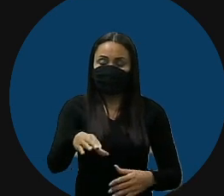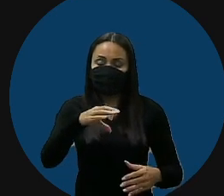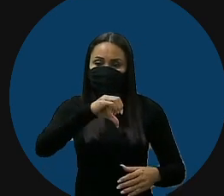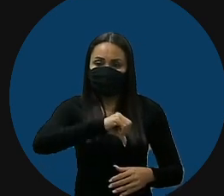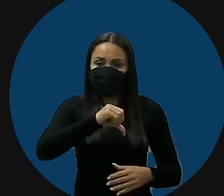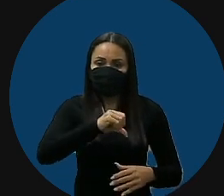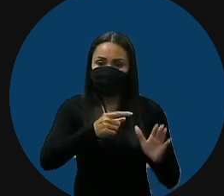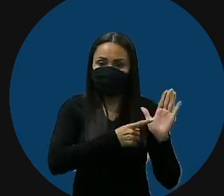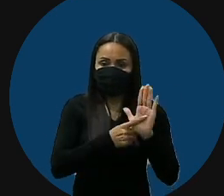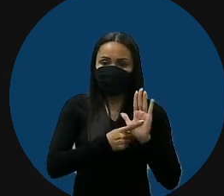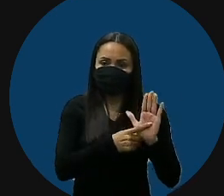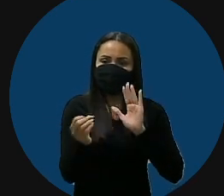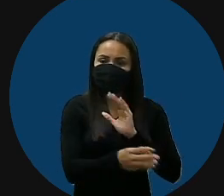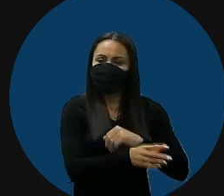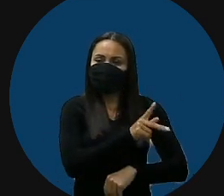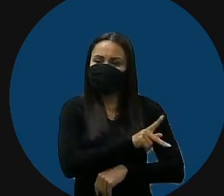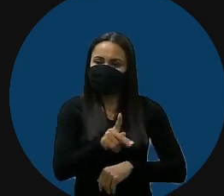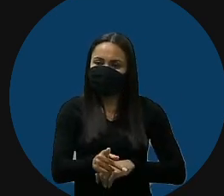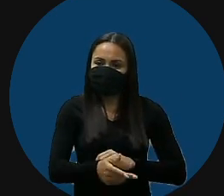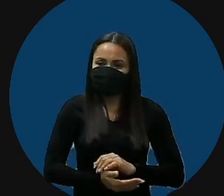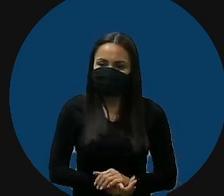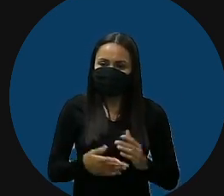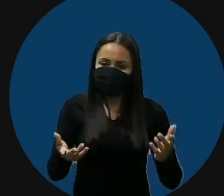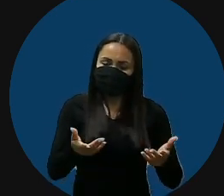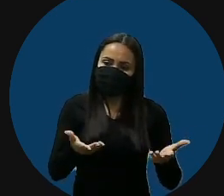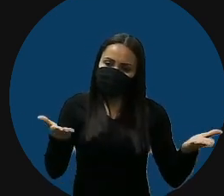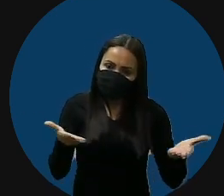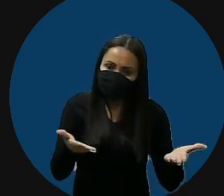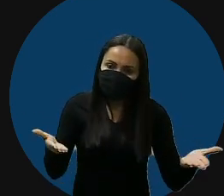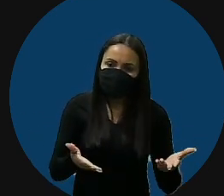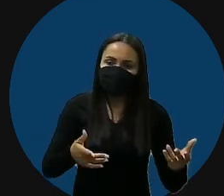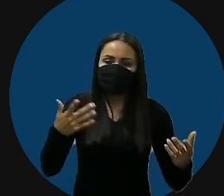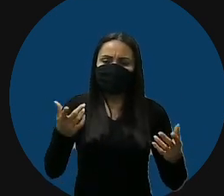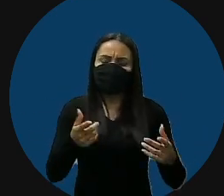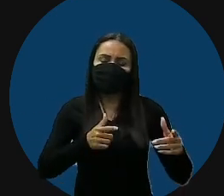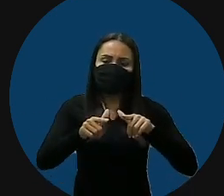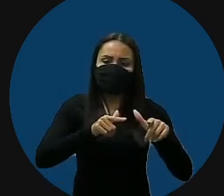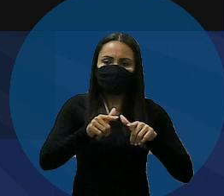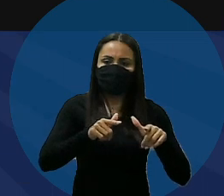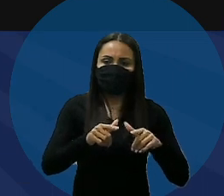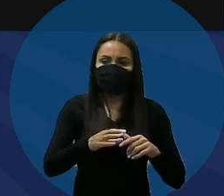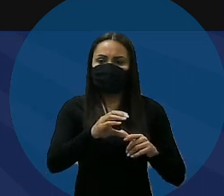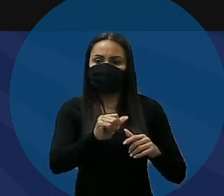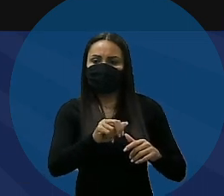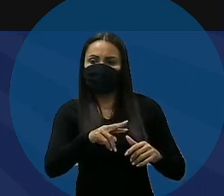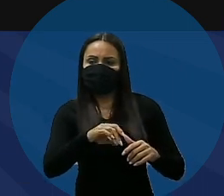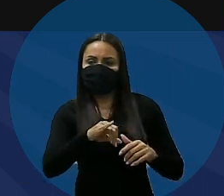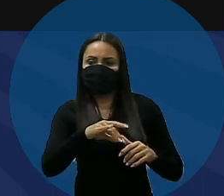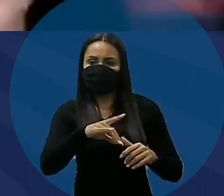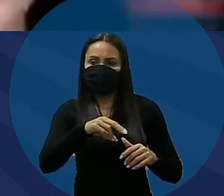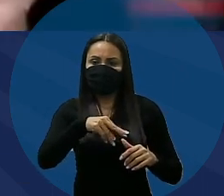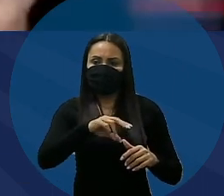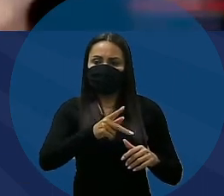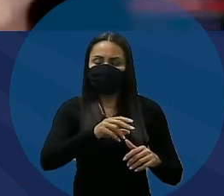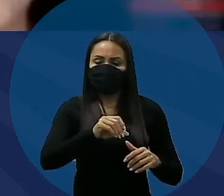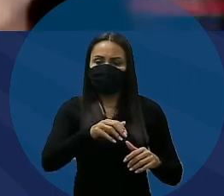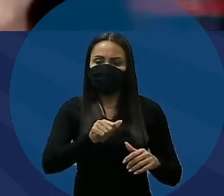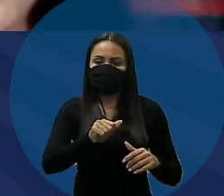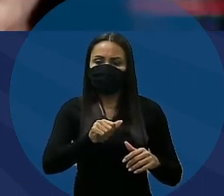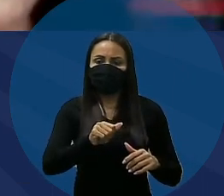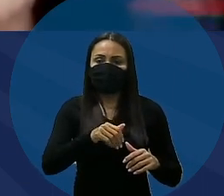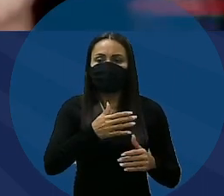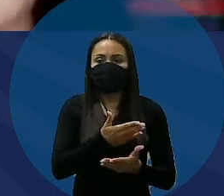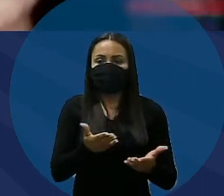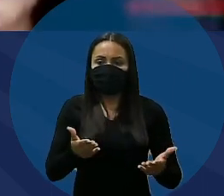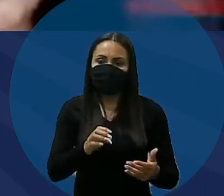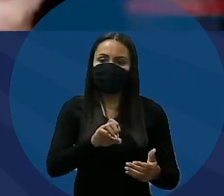de inovações pedagógicas. Estaremos agora vendo o trabalho de Kaline Ferreira, da EREM Aníbal Falcão.